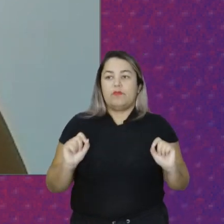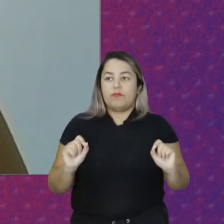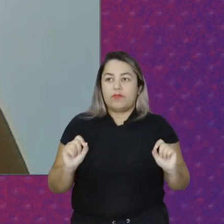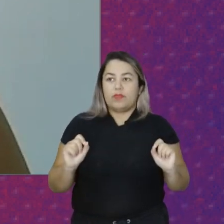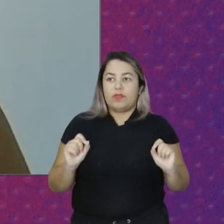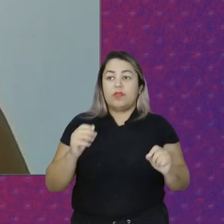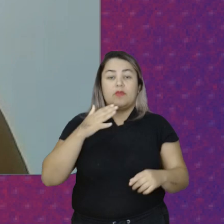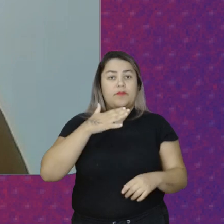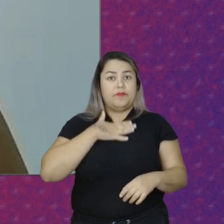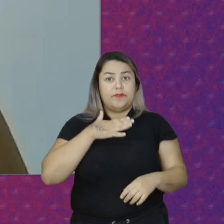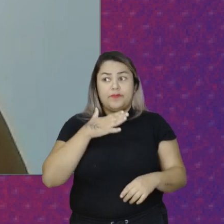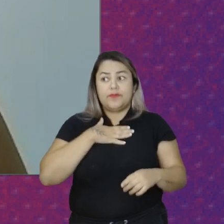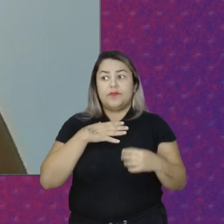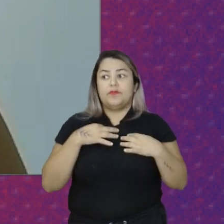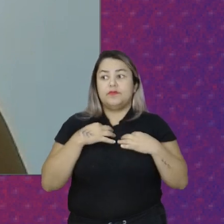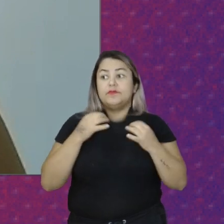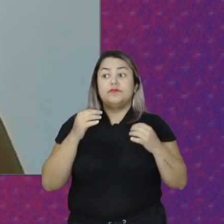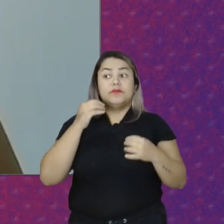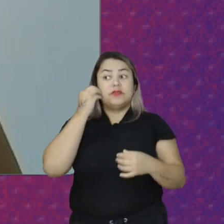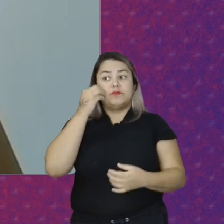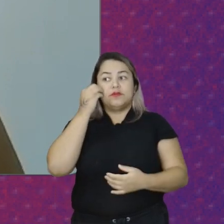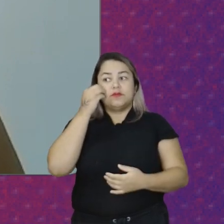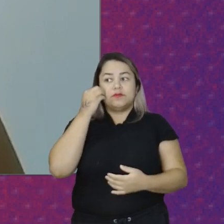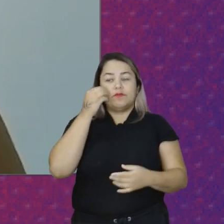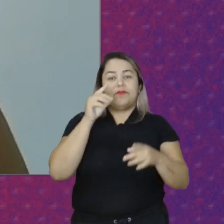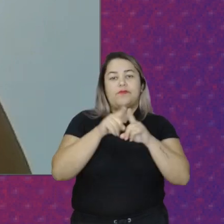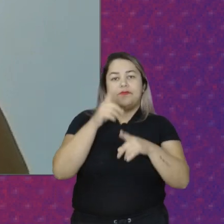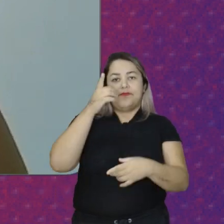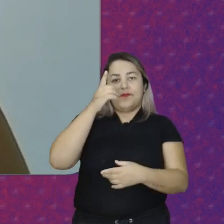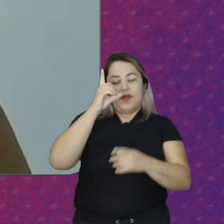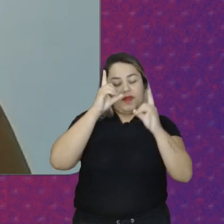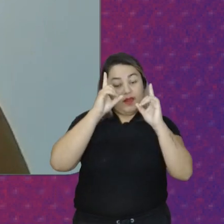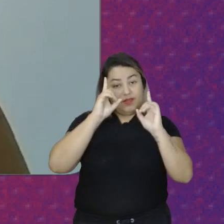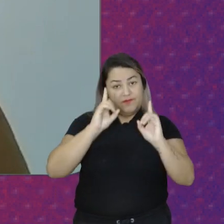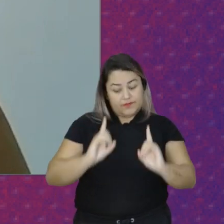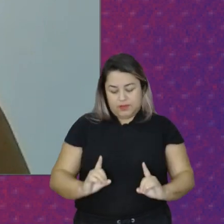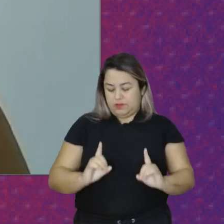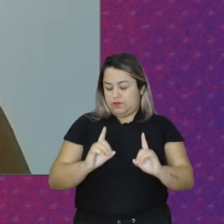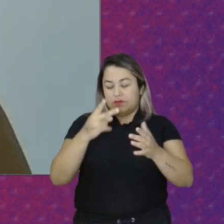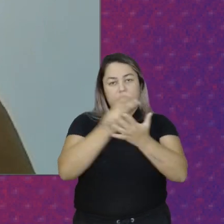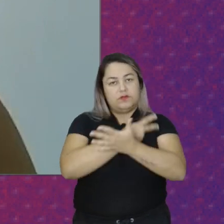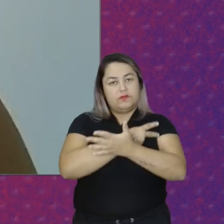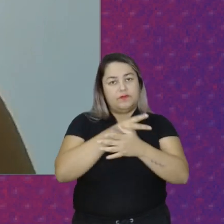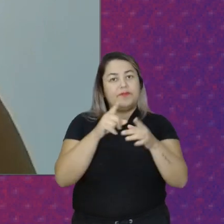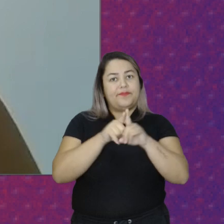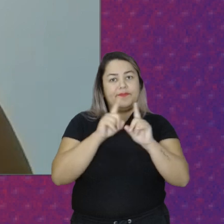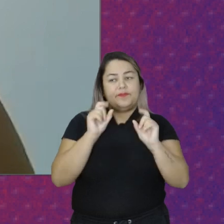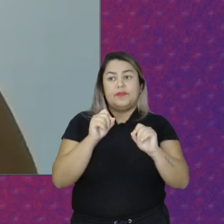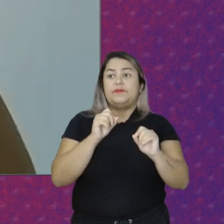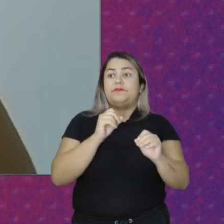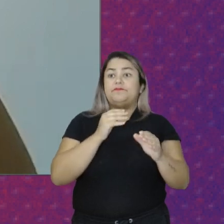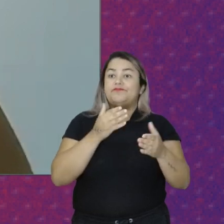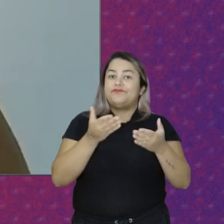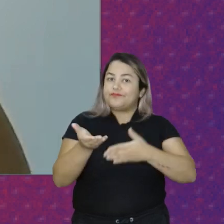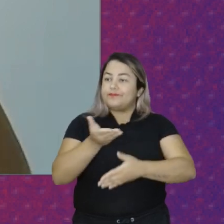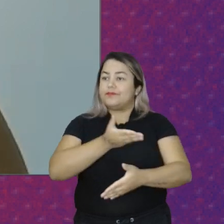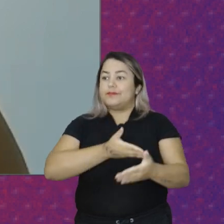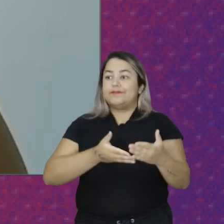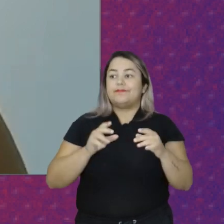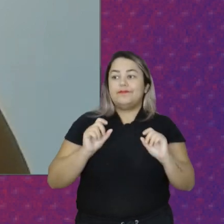A minha condição de deficiência, minha experiência de deficiência, ela vai se dar a partir da interação desse